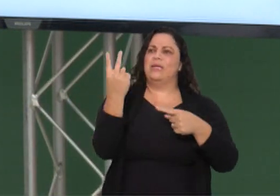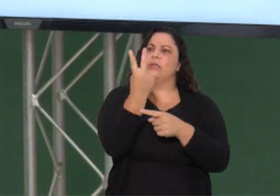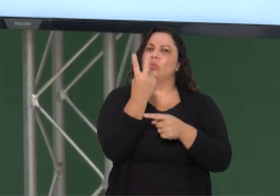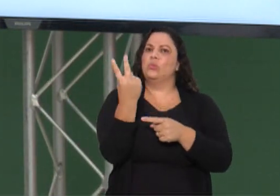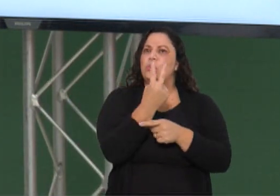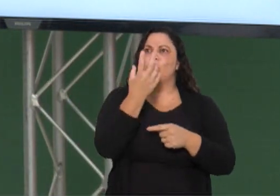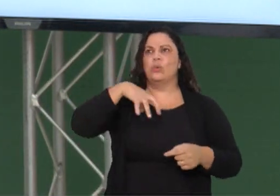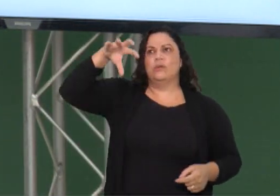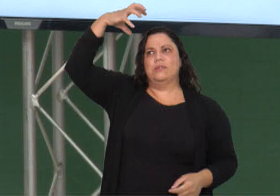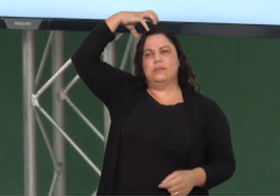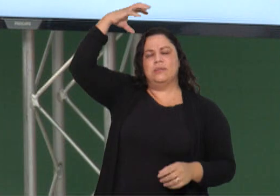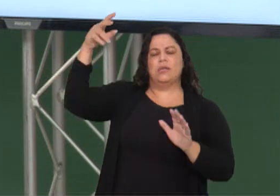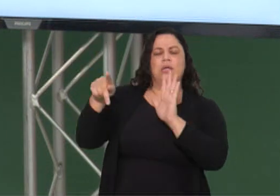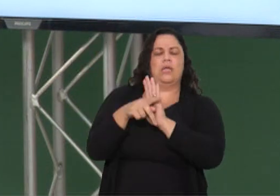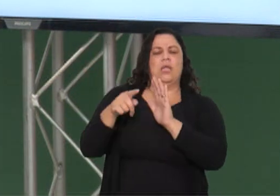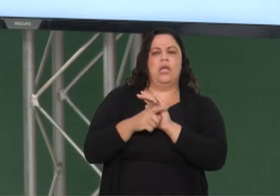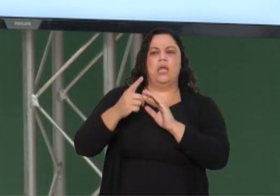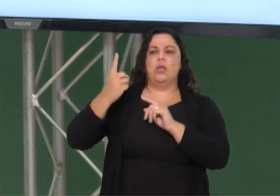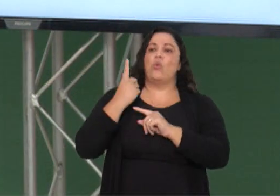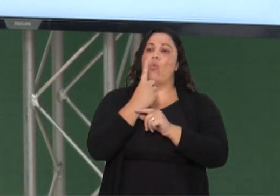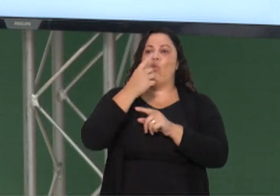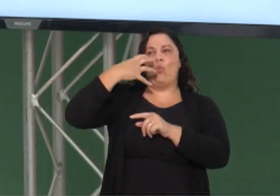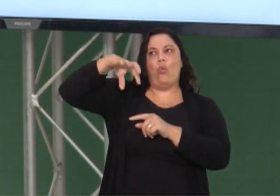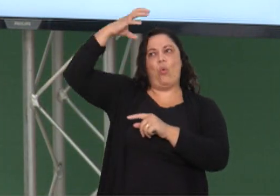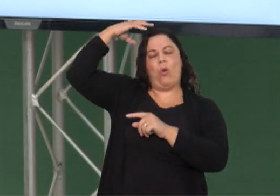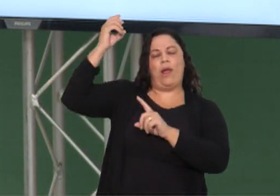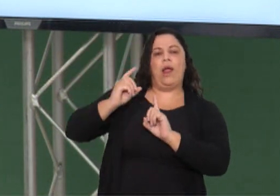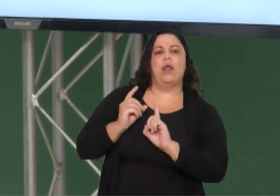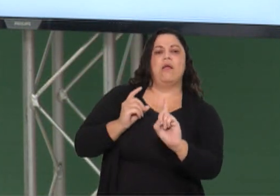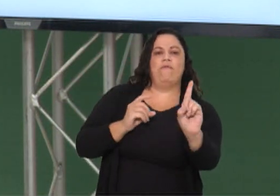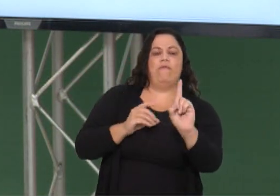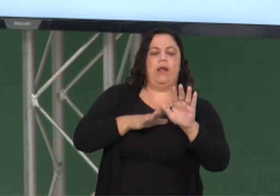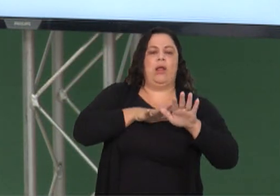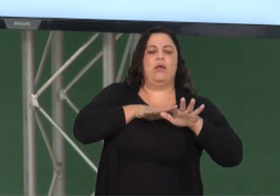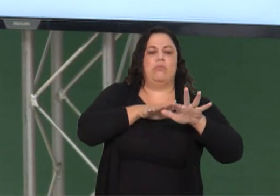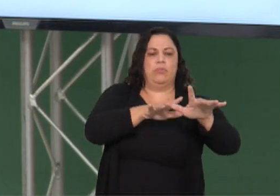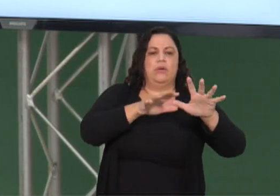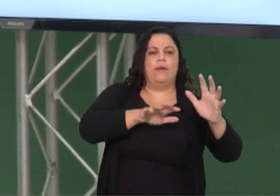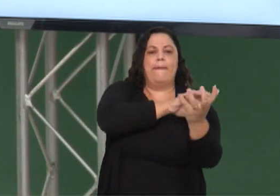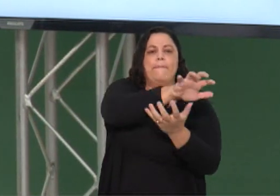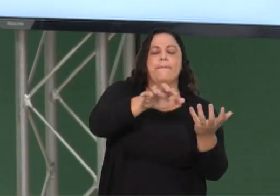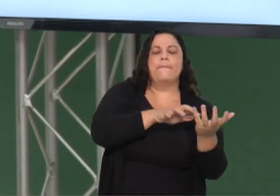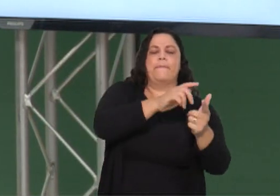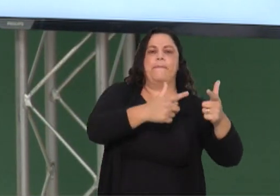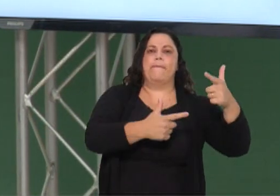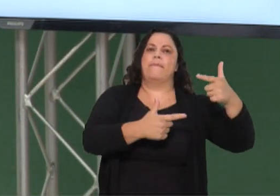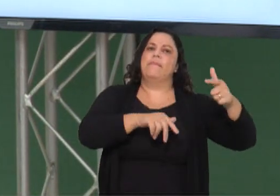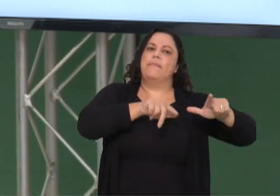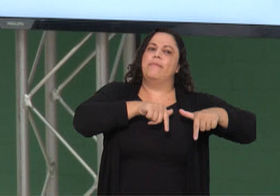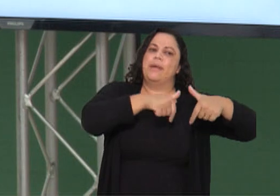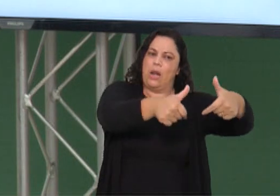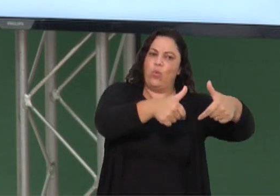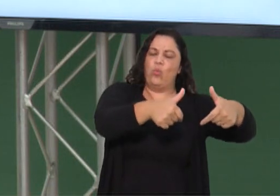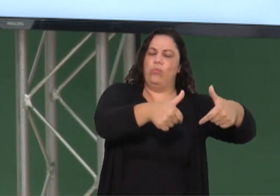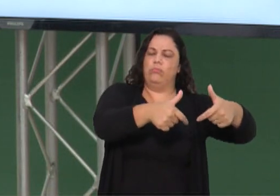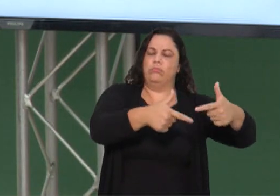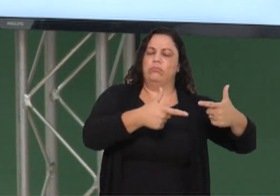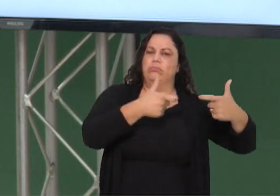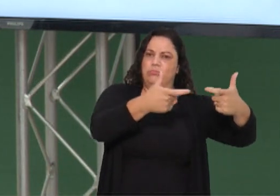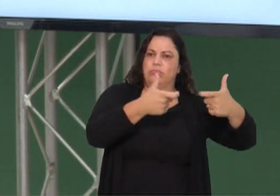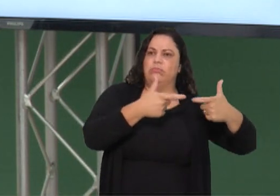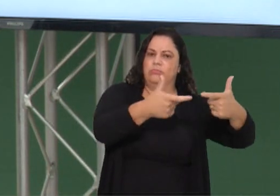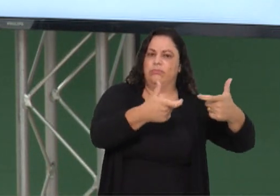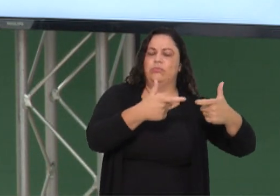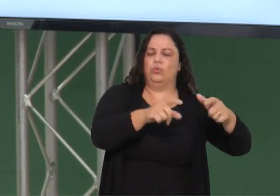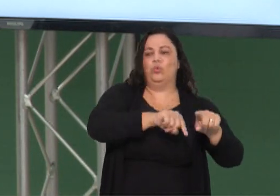isso 2, um rei vai para a guerra e o outro rei fica na cidade, por isso 2. No entanto, haviam outros tipos de áreas